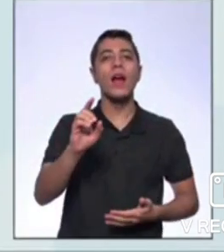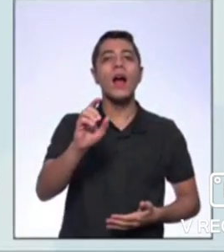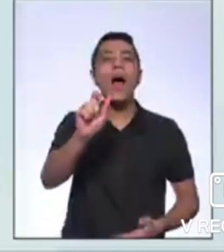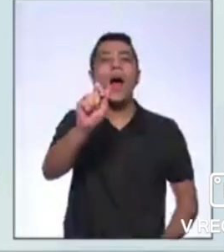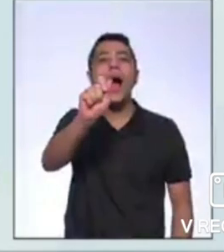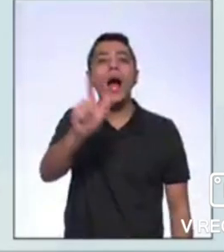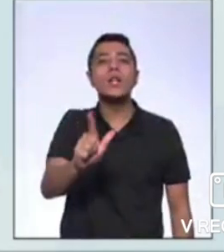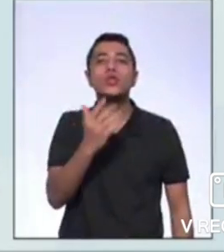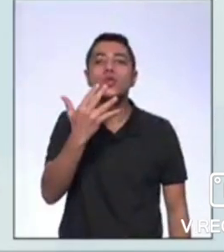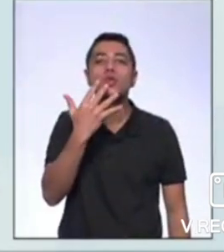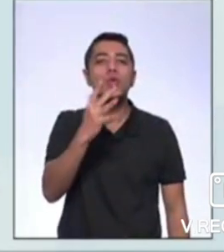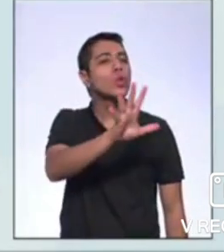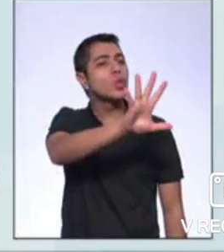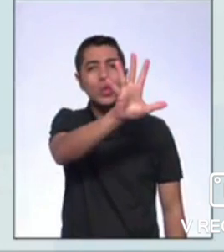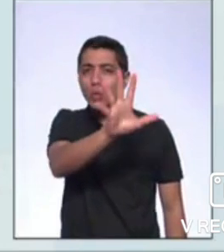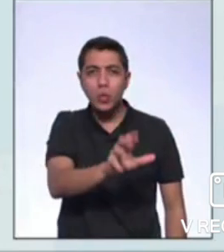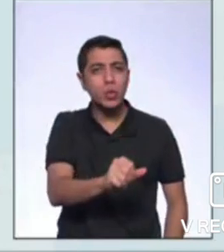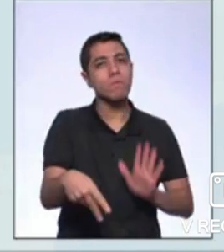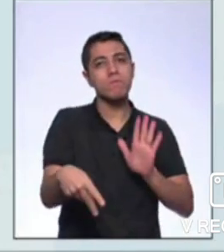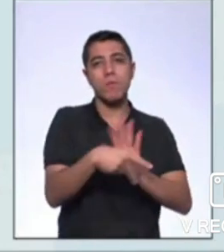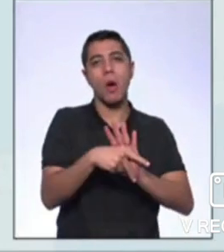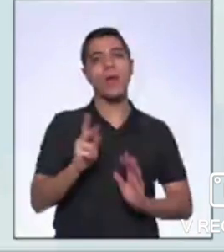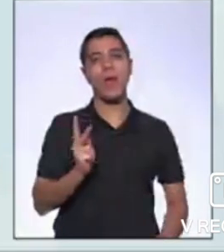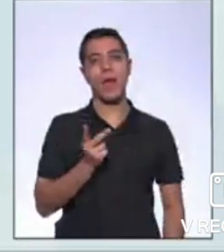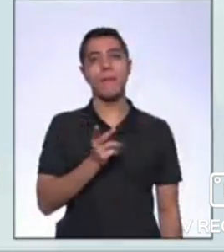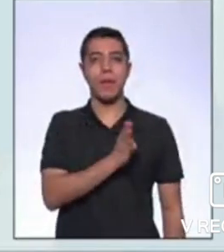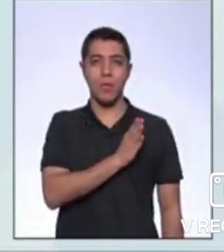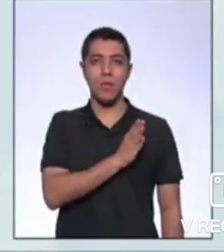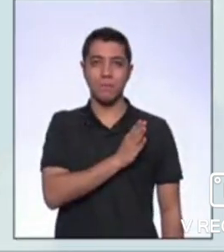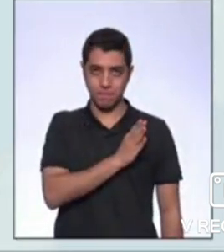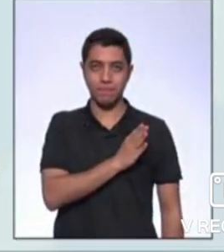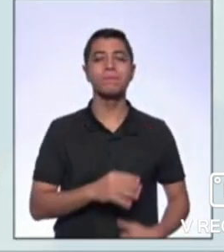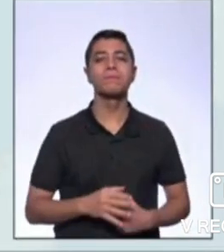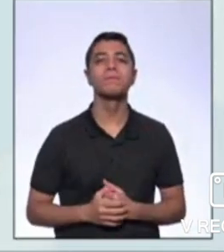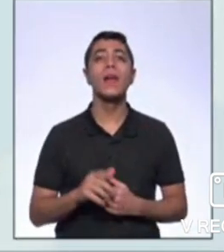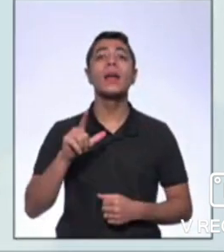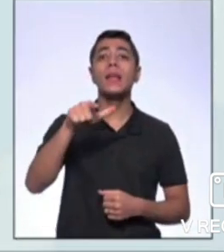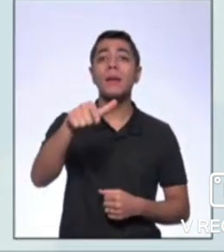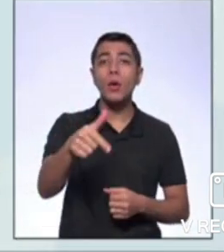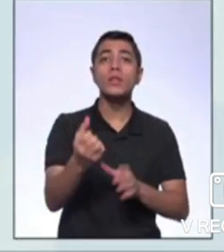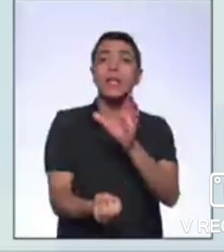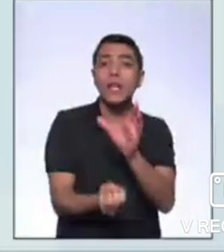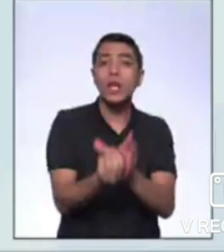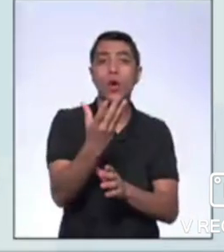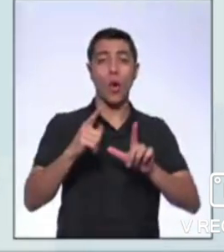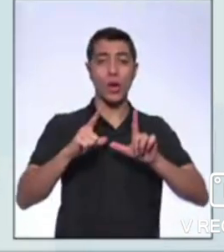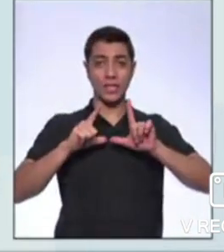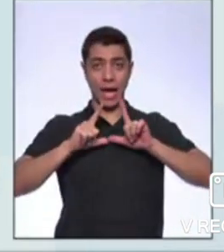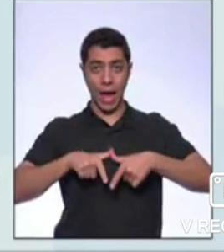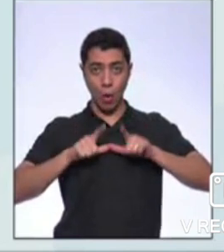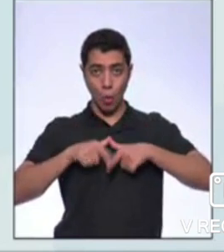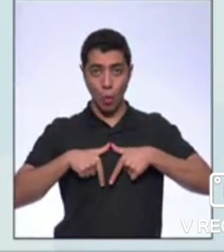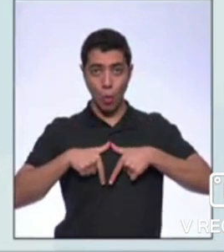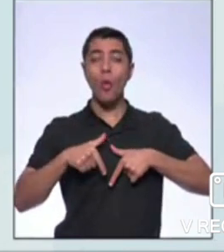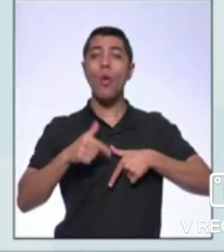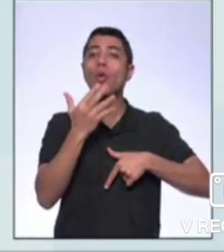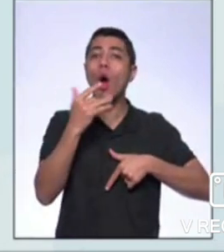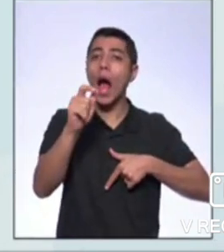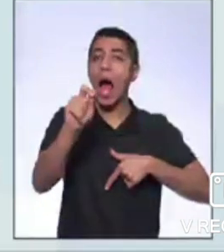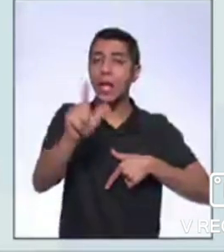dos hebreus. Agora, já na proposta do Estado de Israel, são só as partes em azul, ou seja, as partes em amarelo são